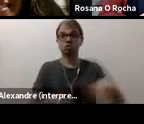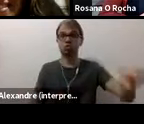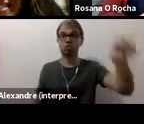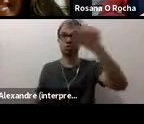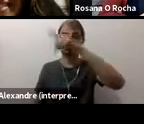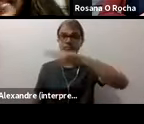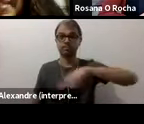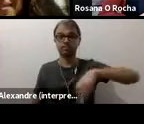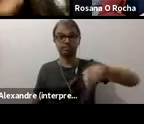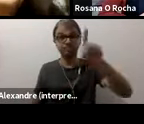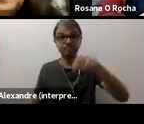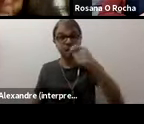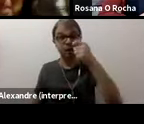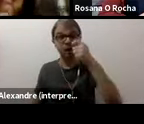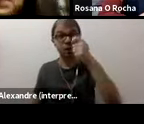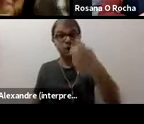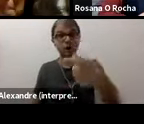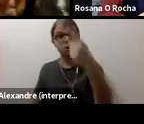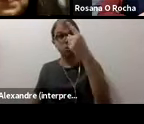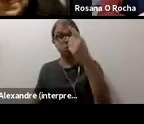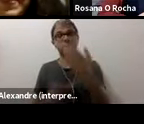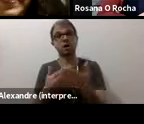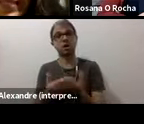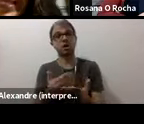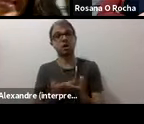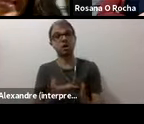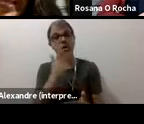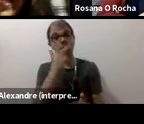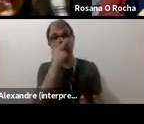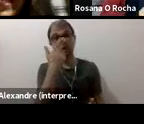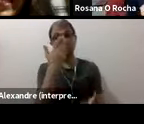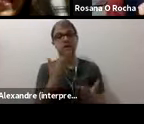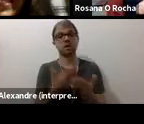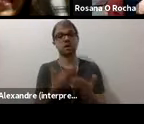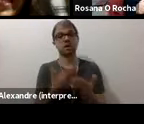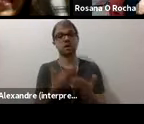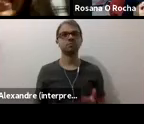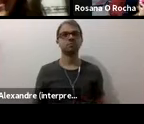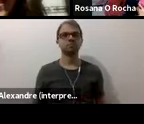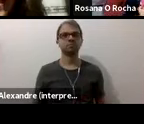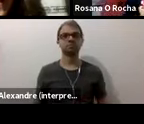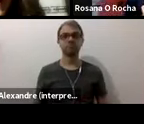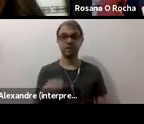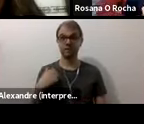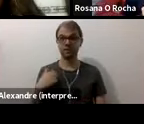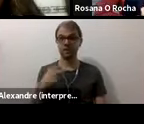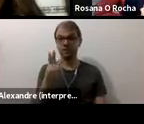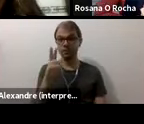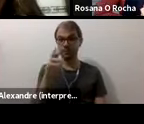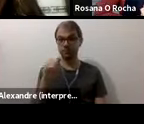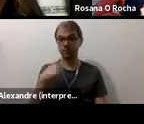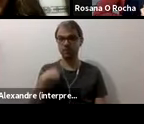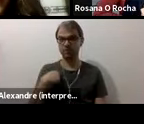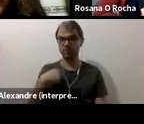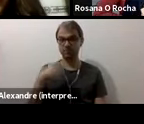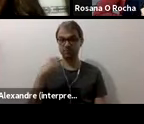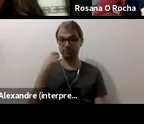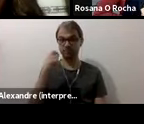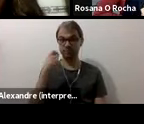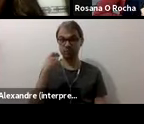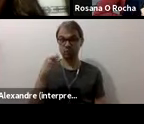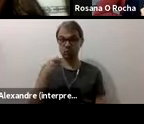gente. É quase uma aula. Aí, já tem um chicotinho, olha, gente. Já acabaram